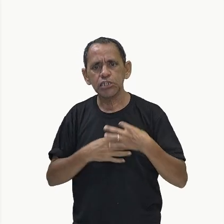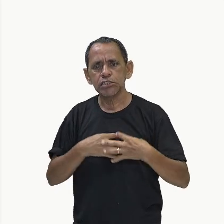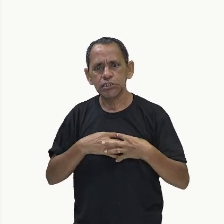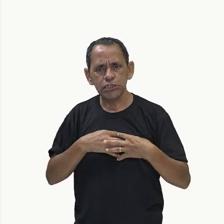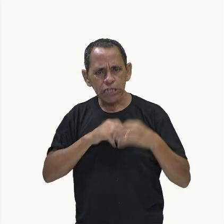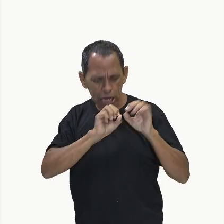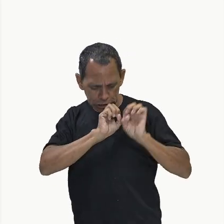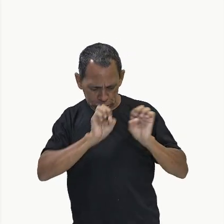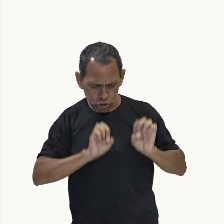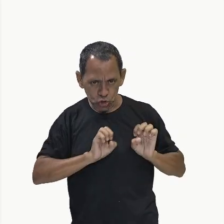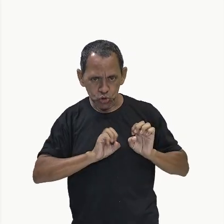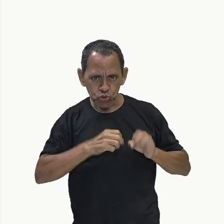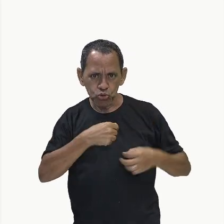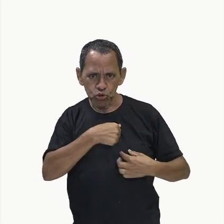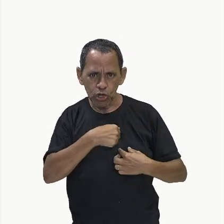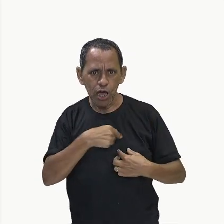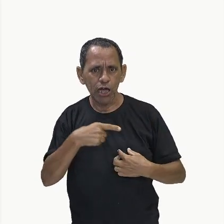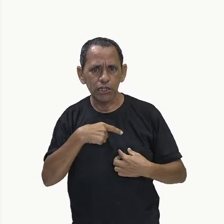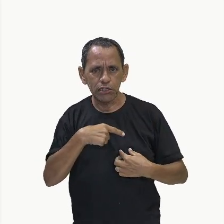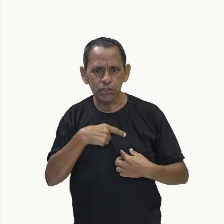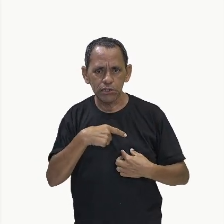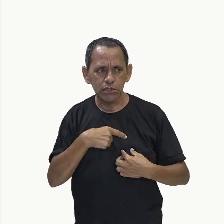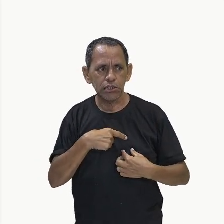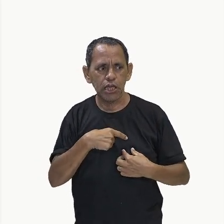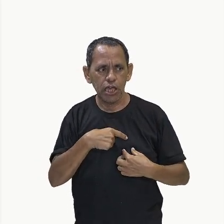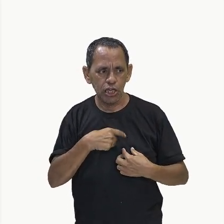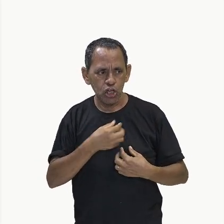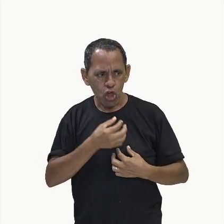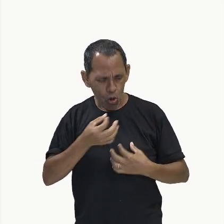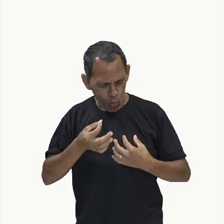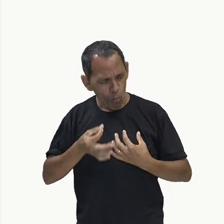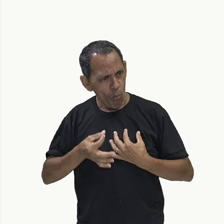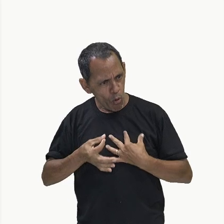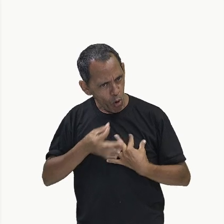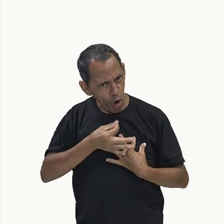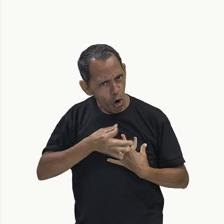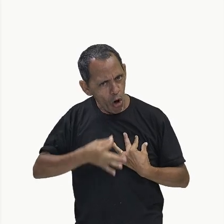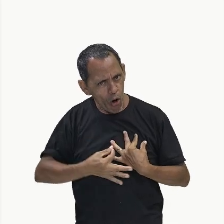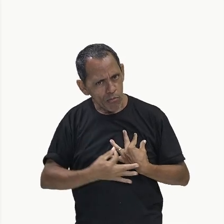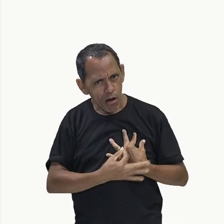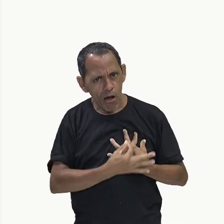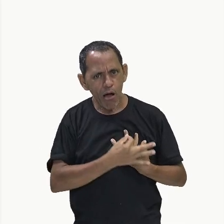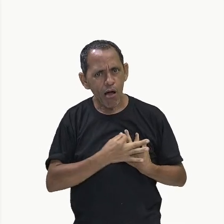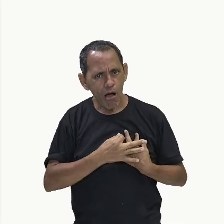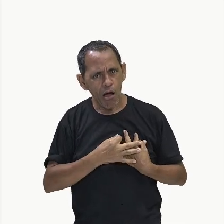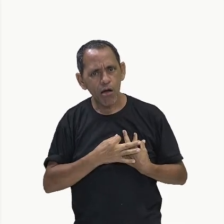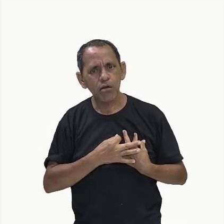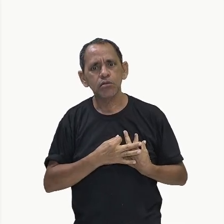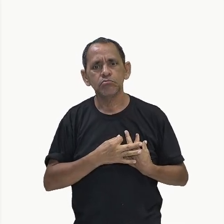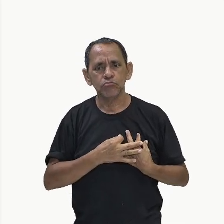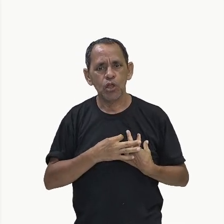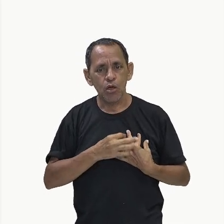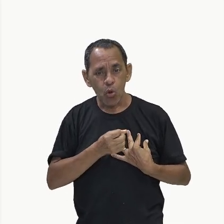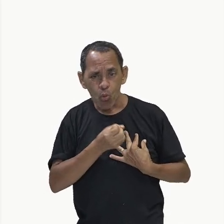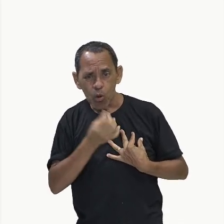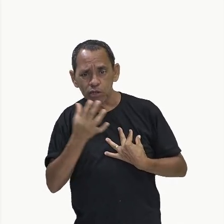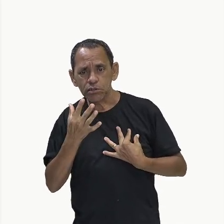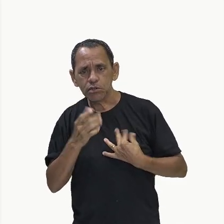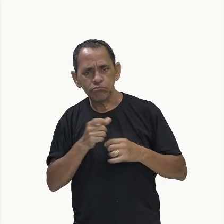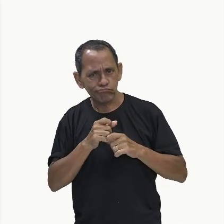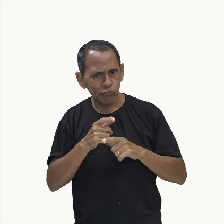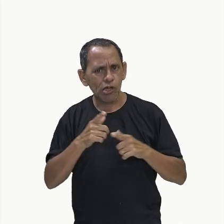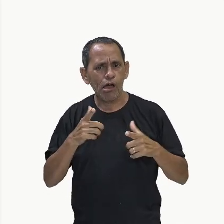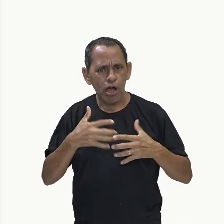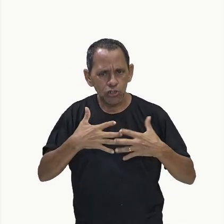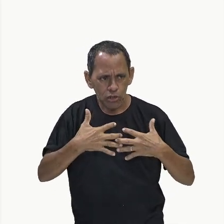elas possuem uma alta vascularização. A vascularização é uma grande quantidade de